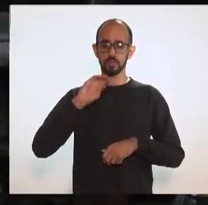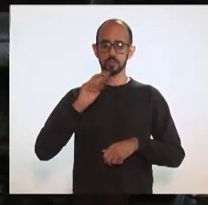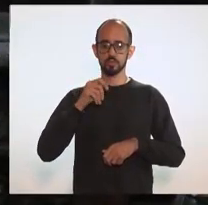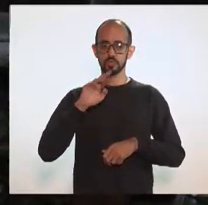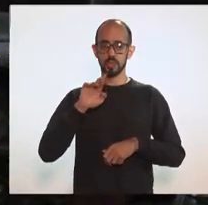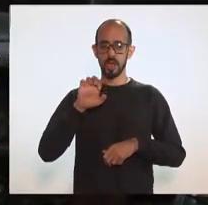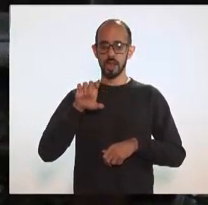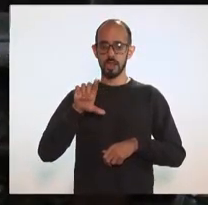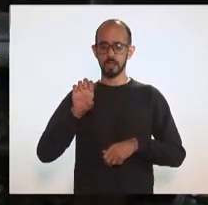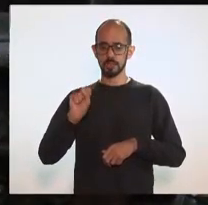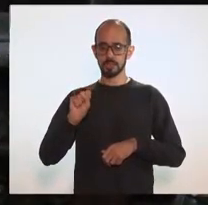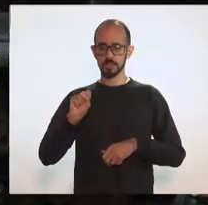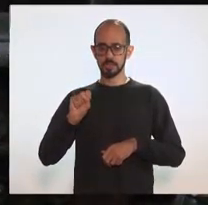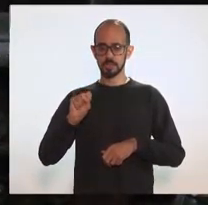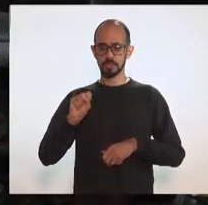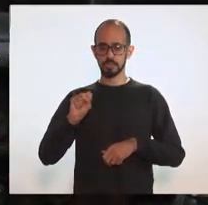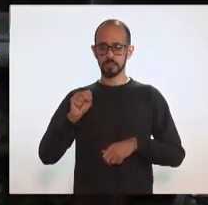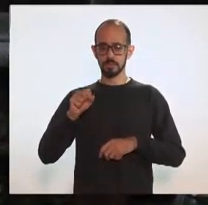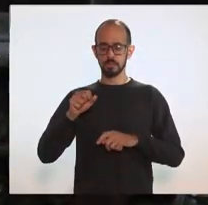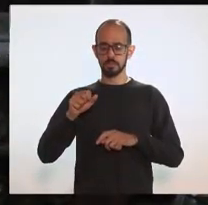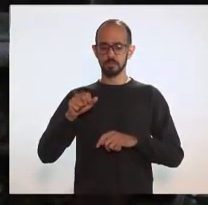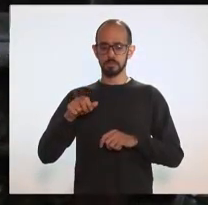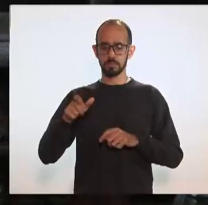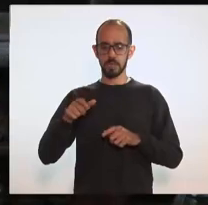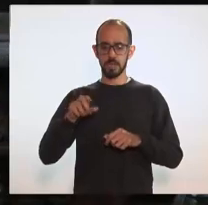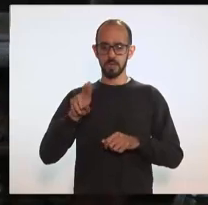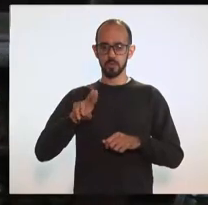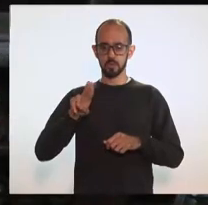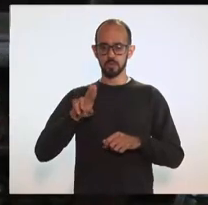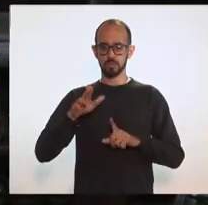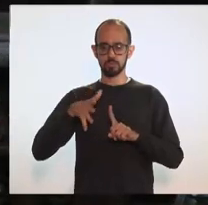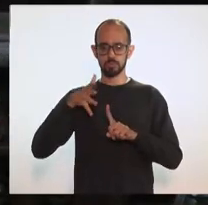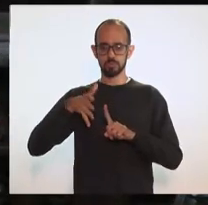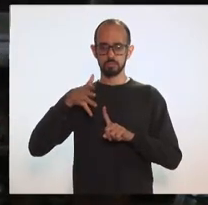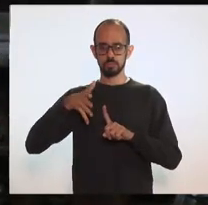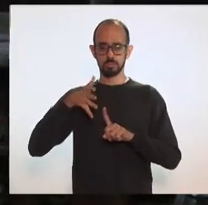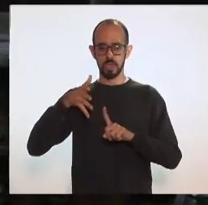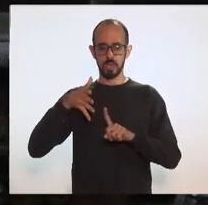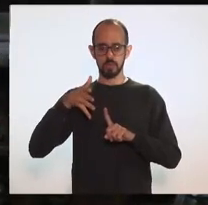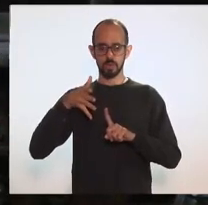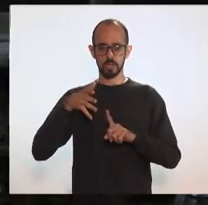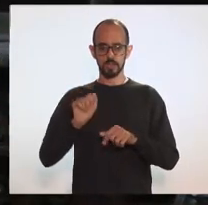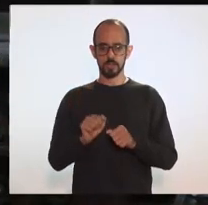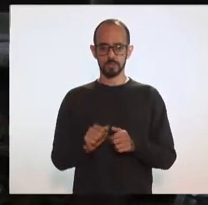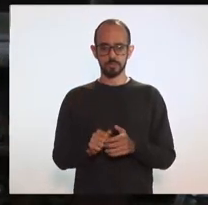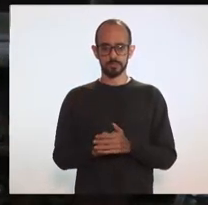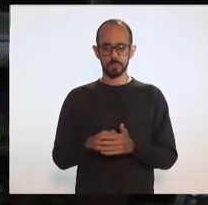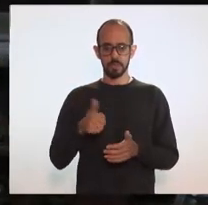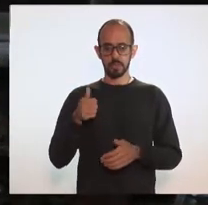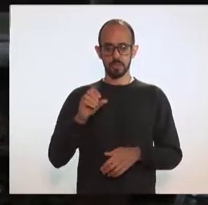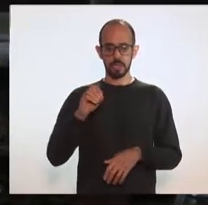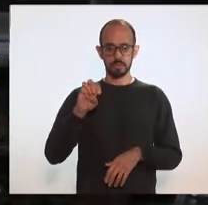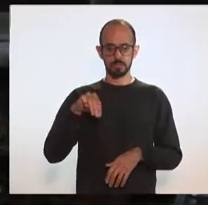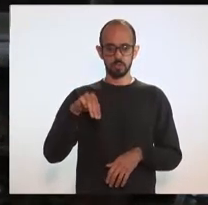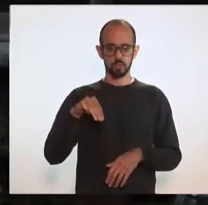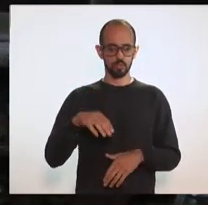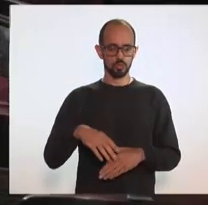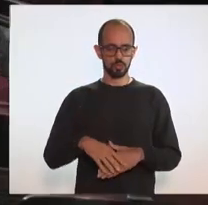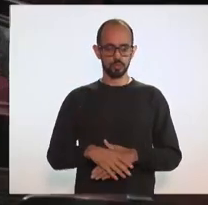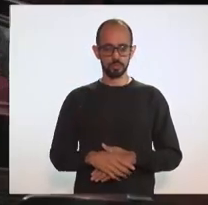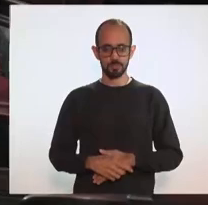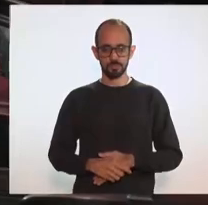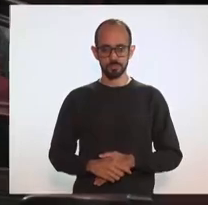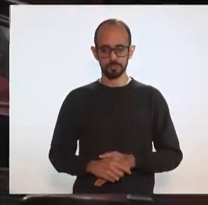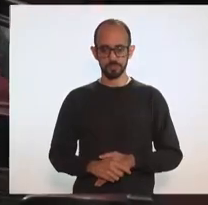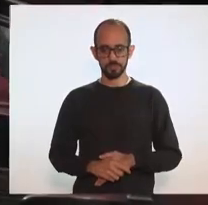Batista para poder fazer o uso da palavra como prever o Regimento de dez minutos